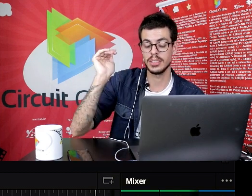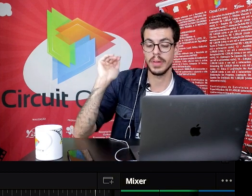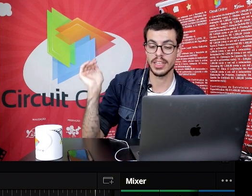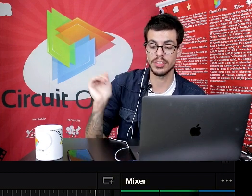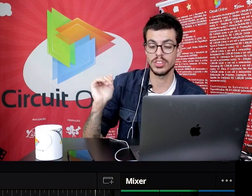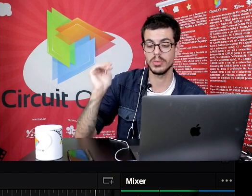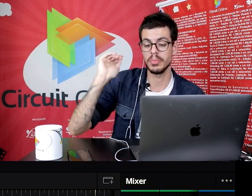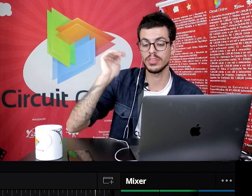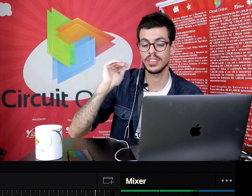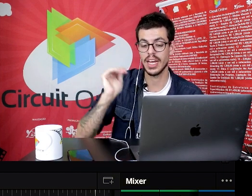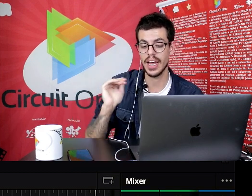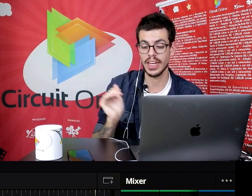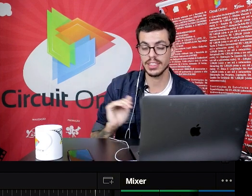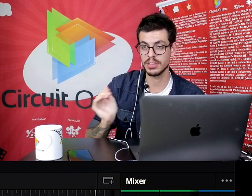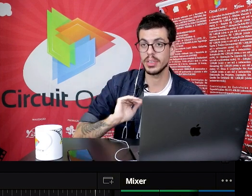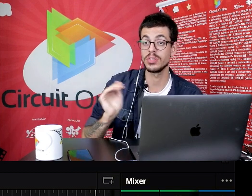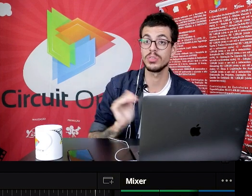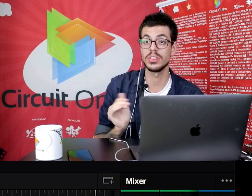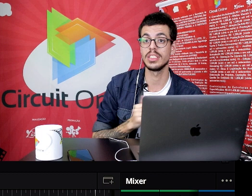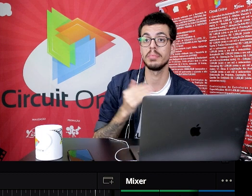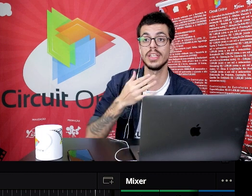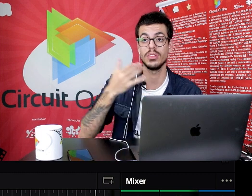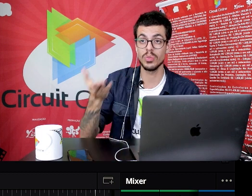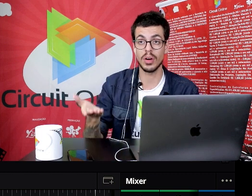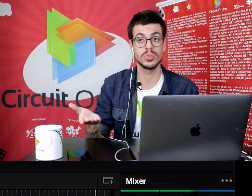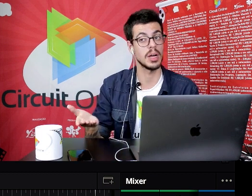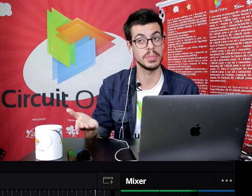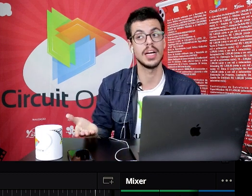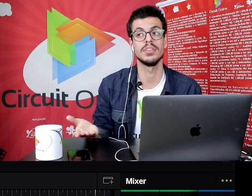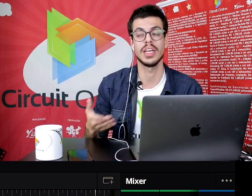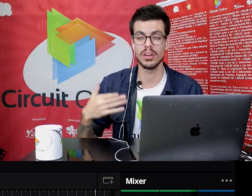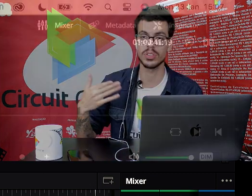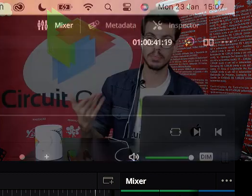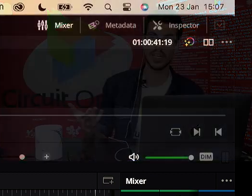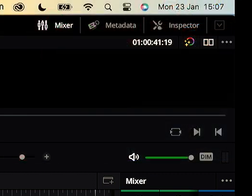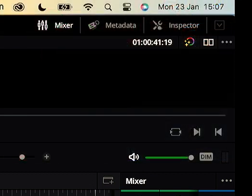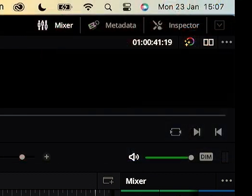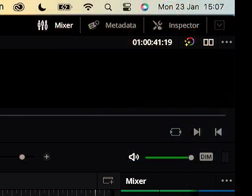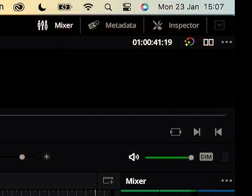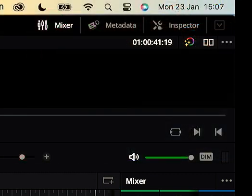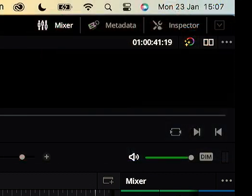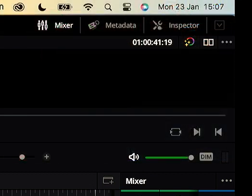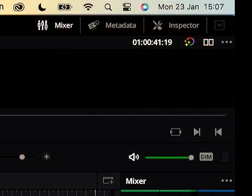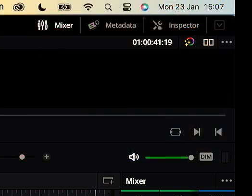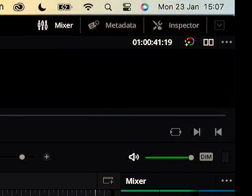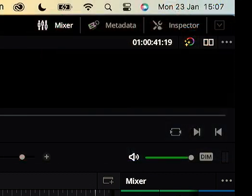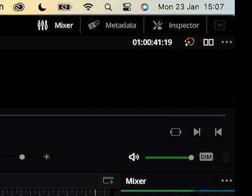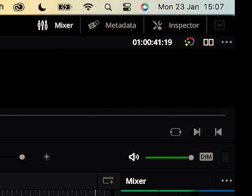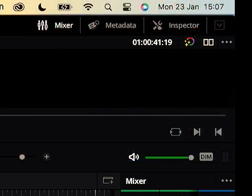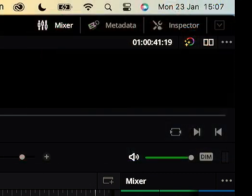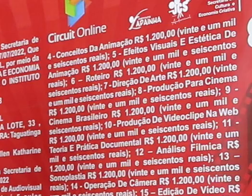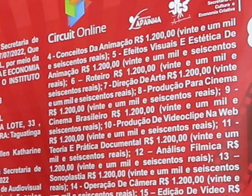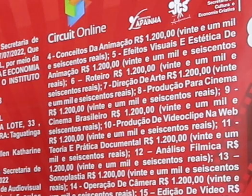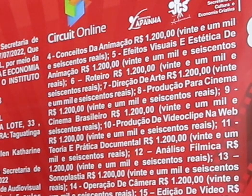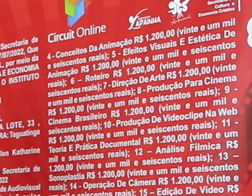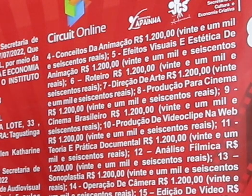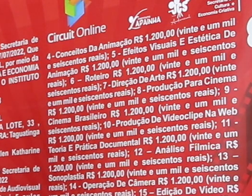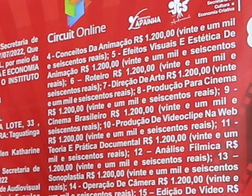nesse espectro de menos 10, menos 12, dependendo do áudio captado. Tem áudio captado que você vai ter que jogar ele lá para o menos 6.